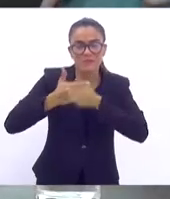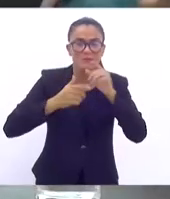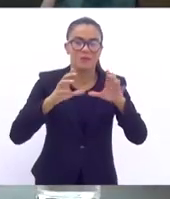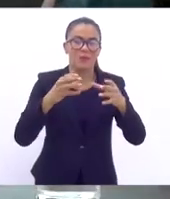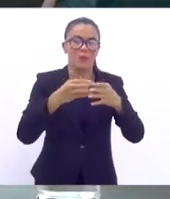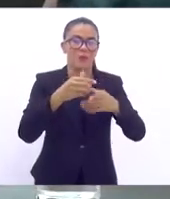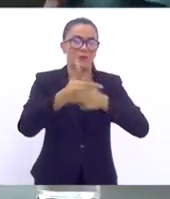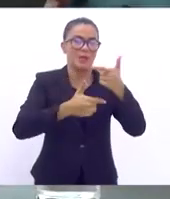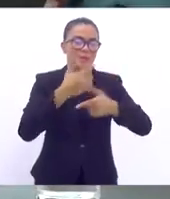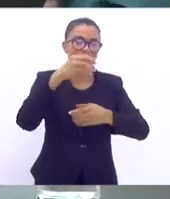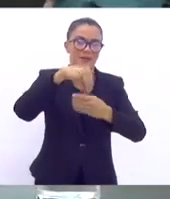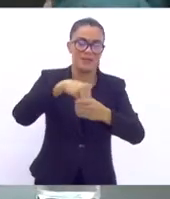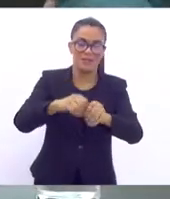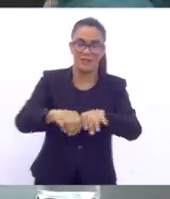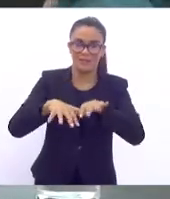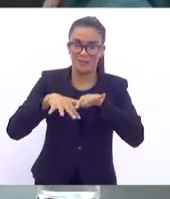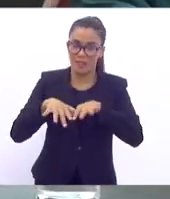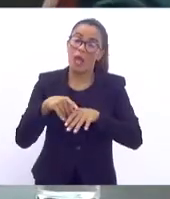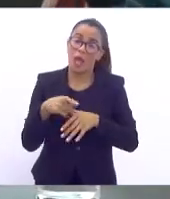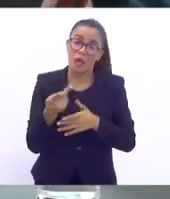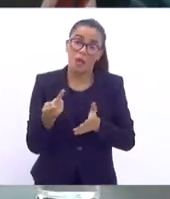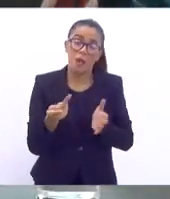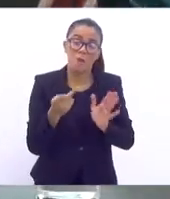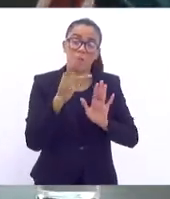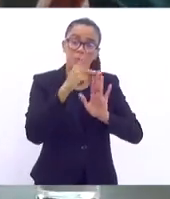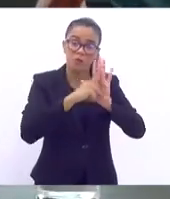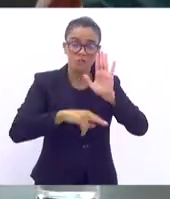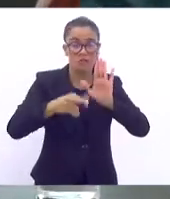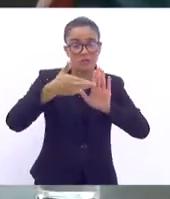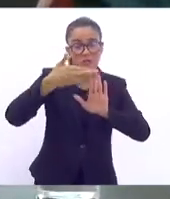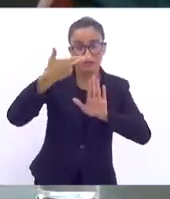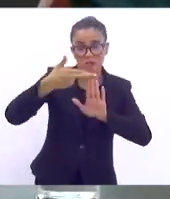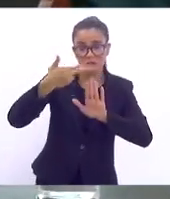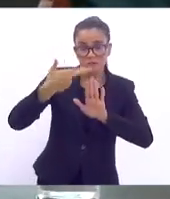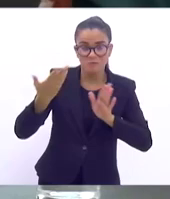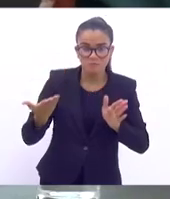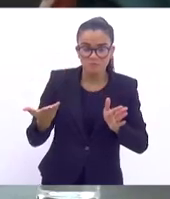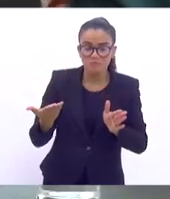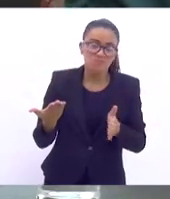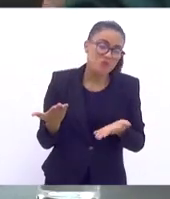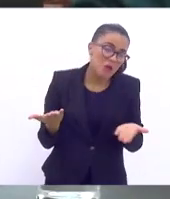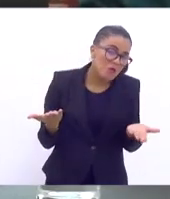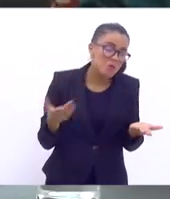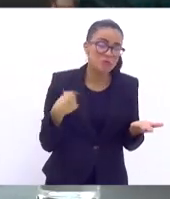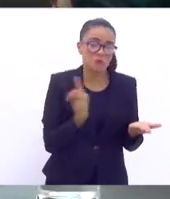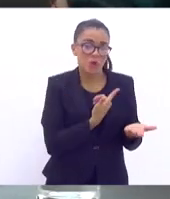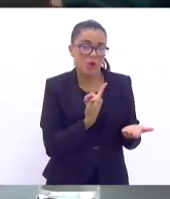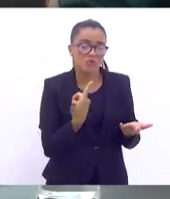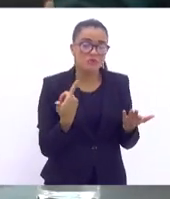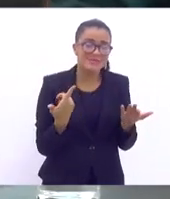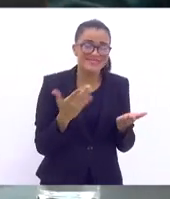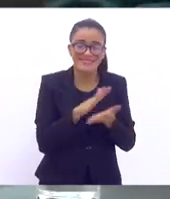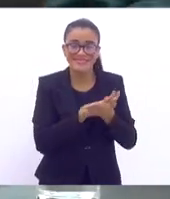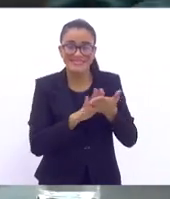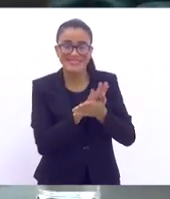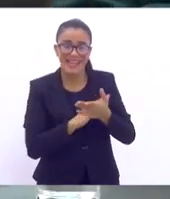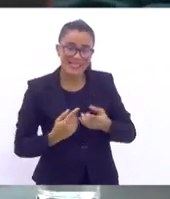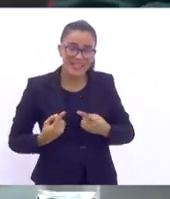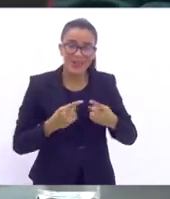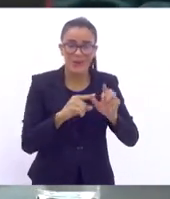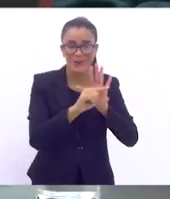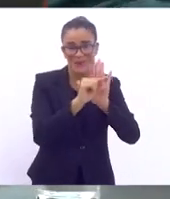parlamentares o projeto de resolução então não teríamos nada contra a primeira